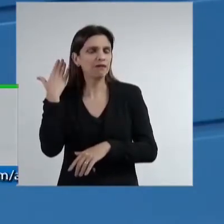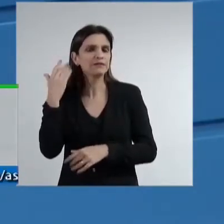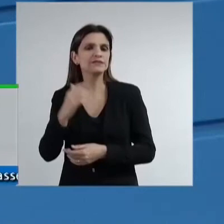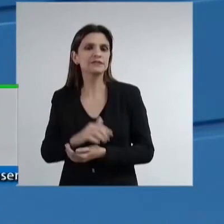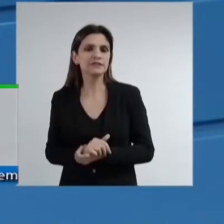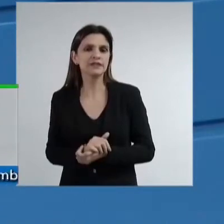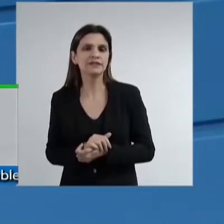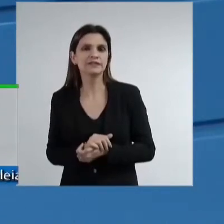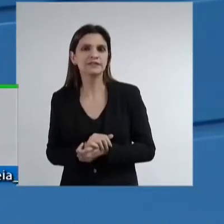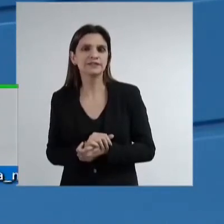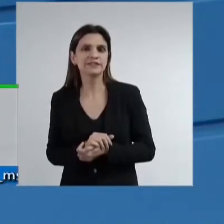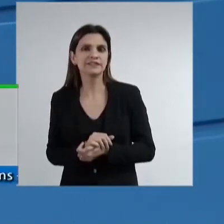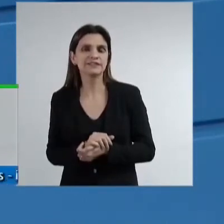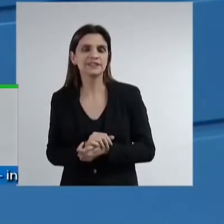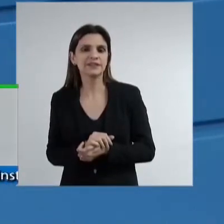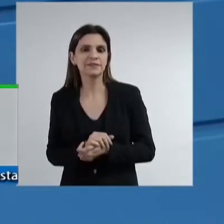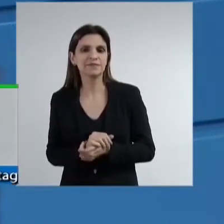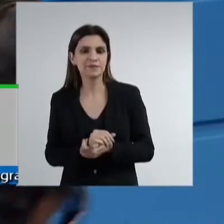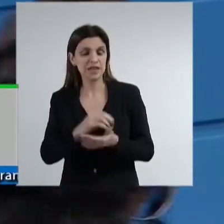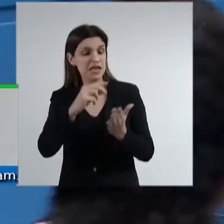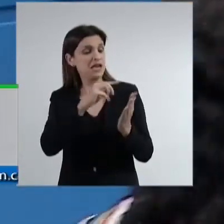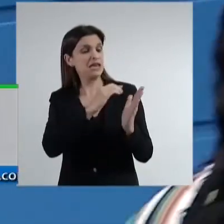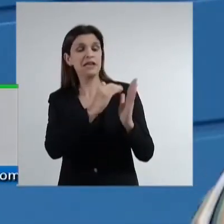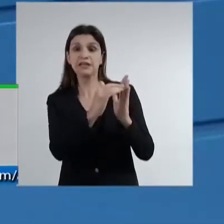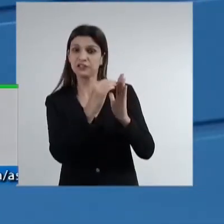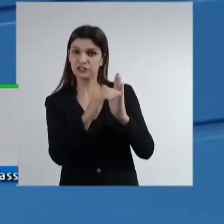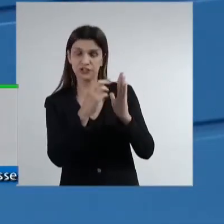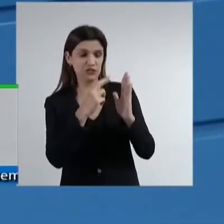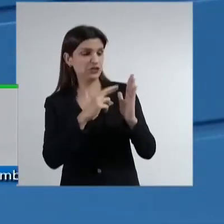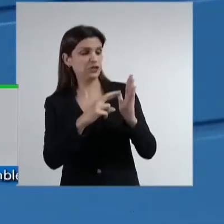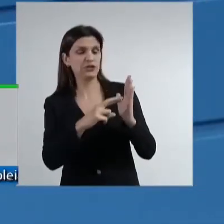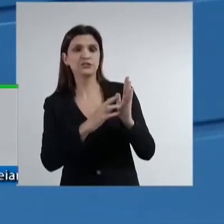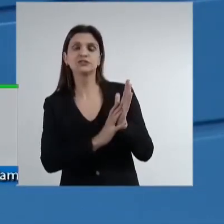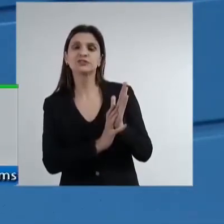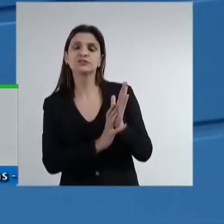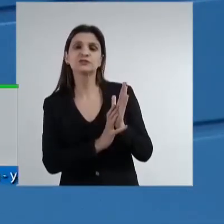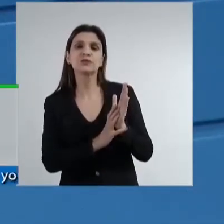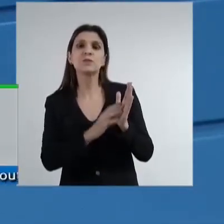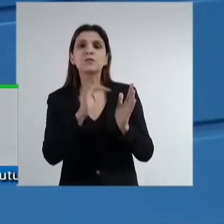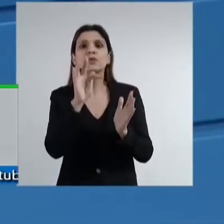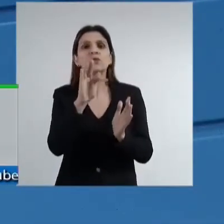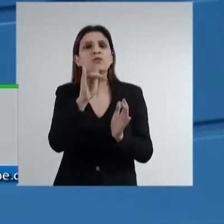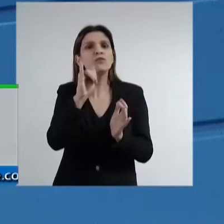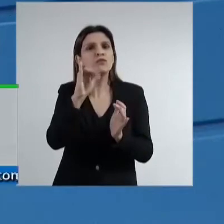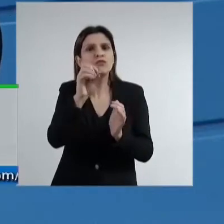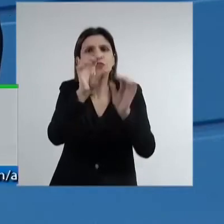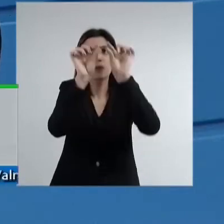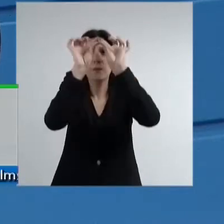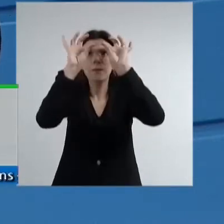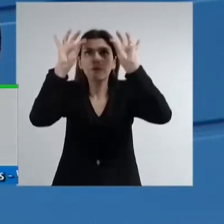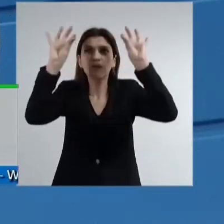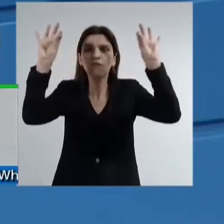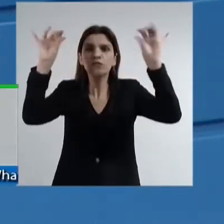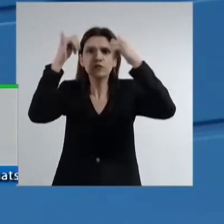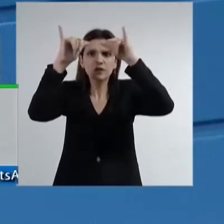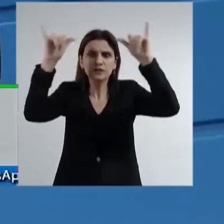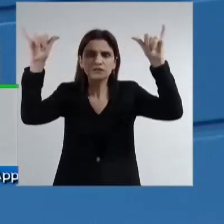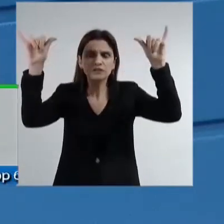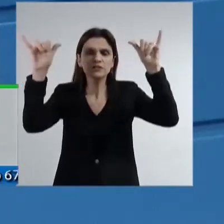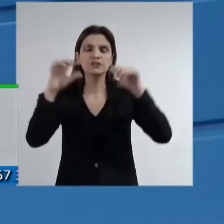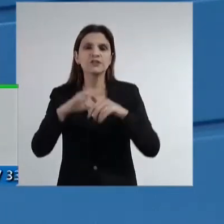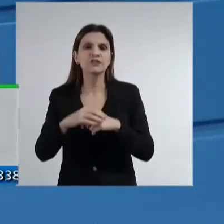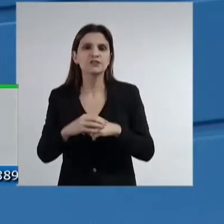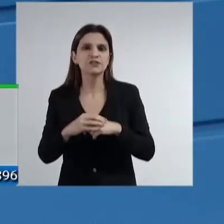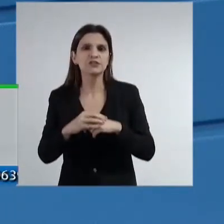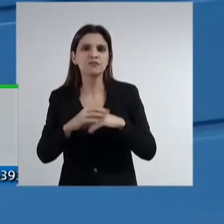um tipo de fio, e o fio que ela havia colocado era bem inferior ao preço que ela adotou na formação da tarifa. O deputado